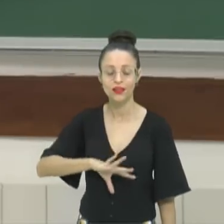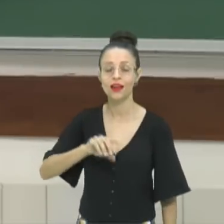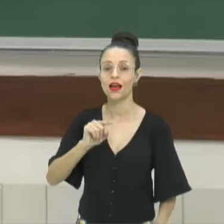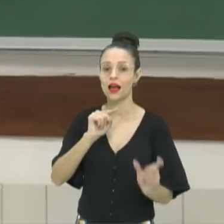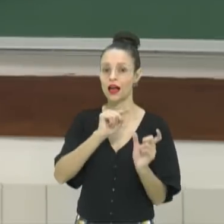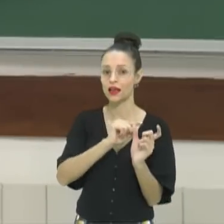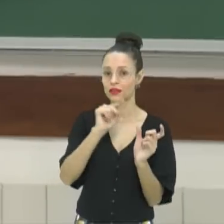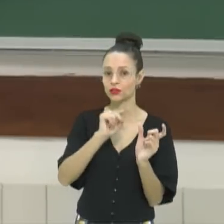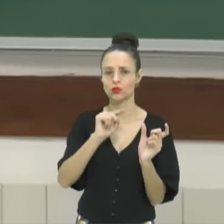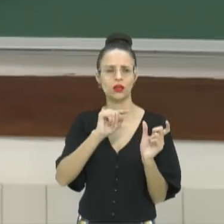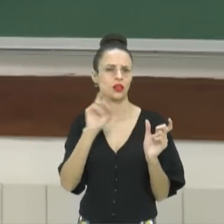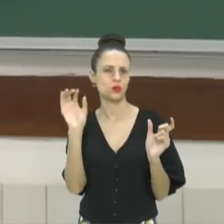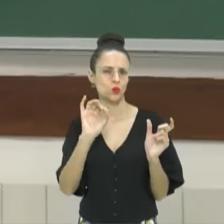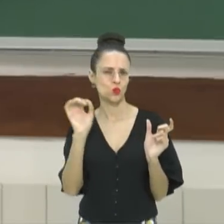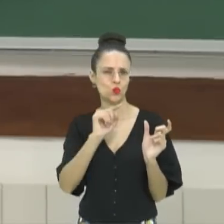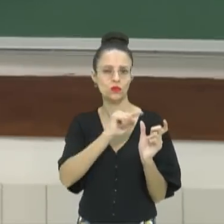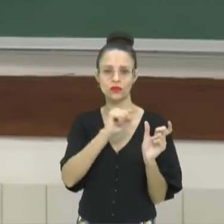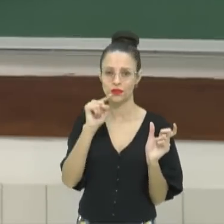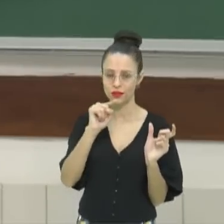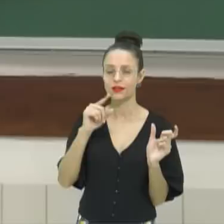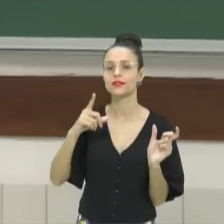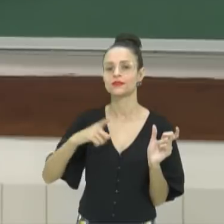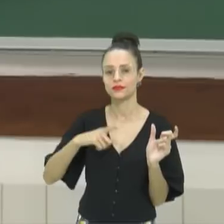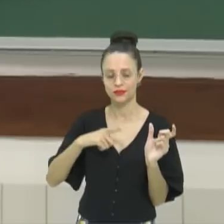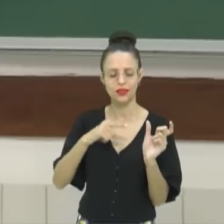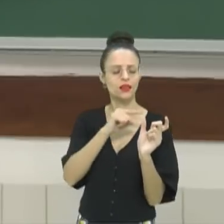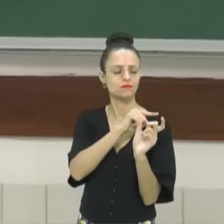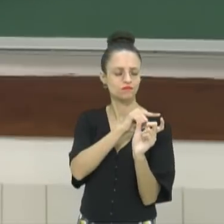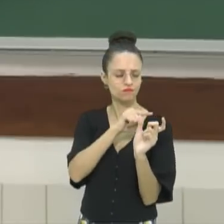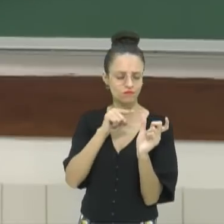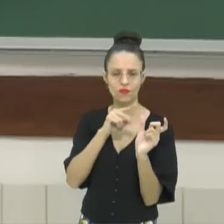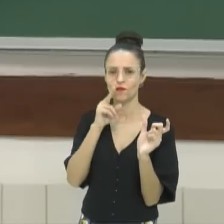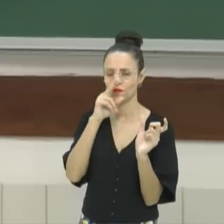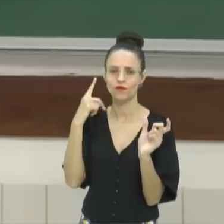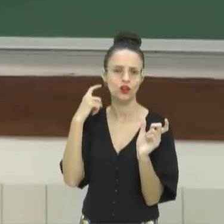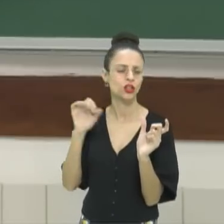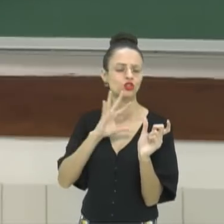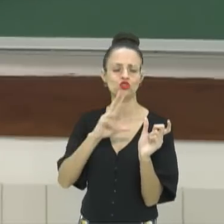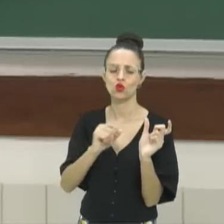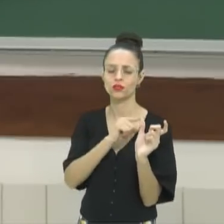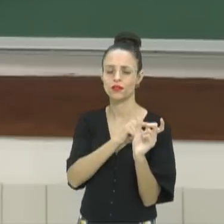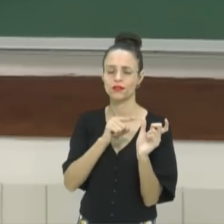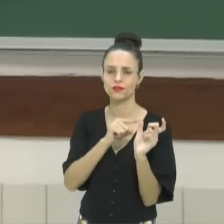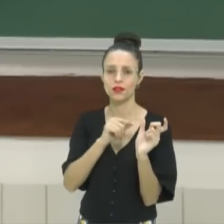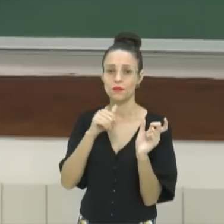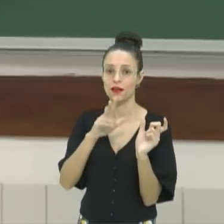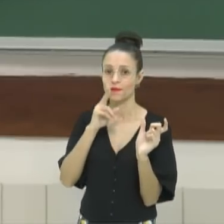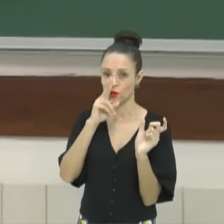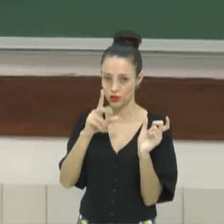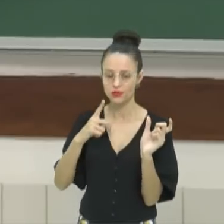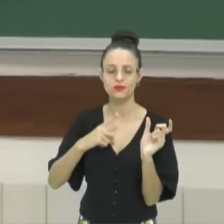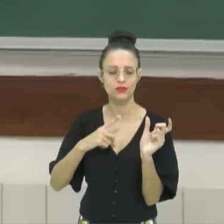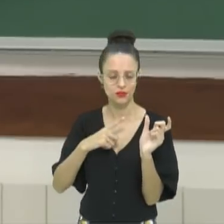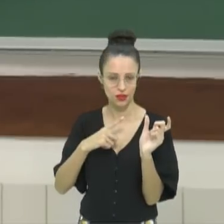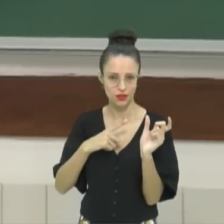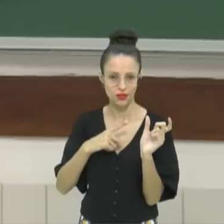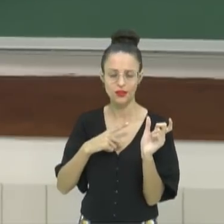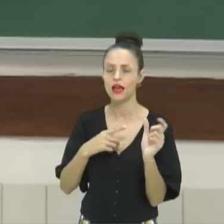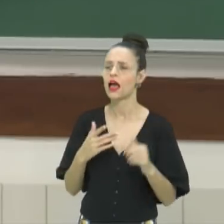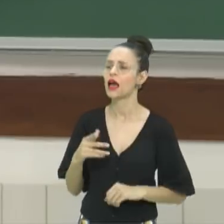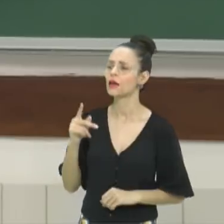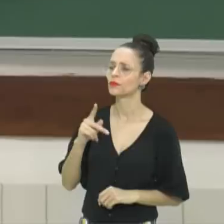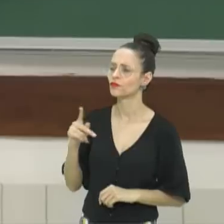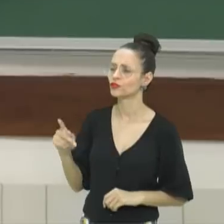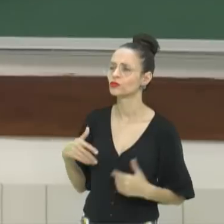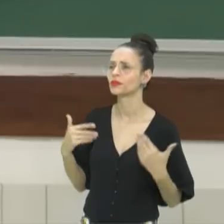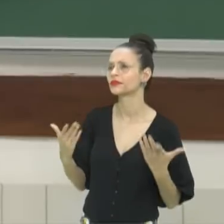acentuadas ou não, há uma sílaba tônica. Todas, sílaba mais forte, tá certo? Ah,